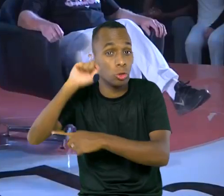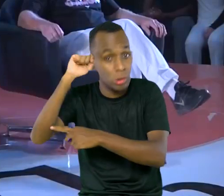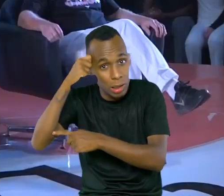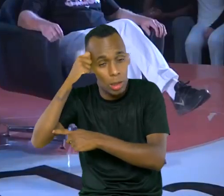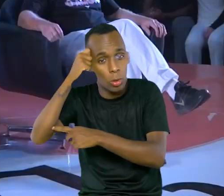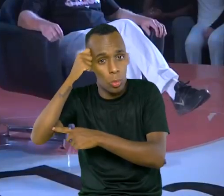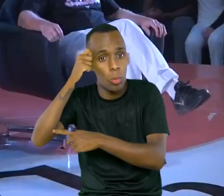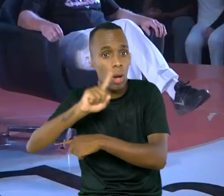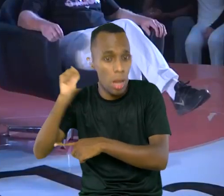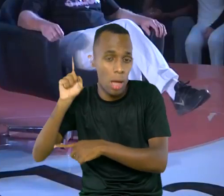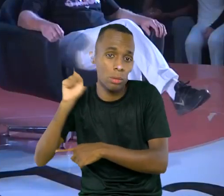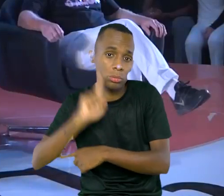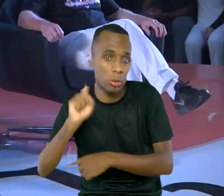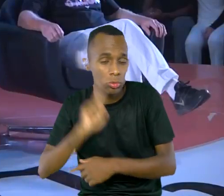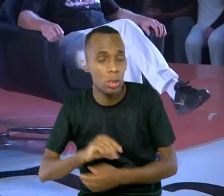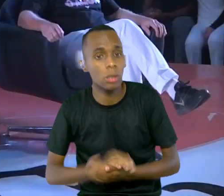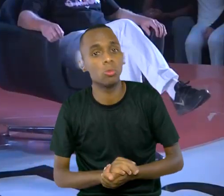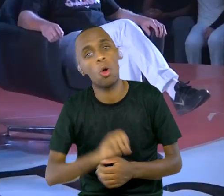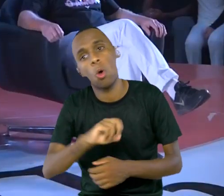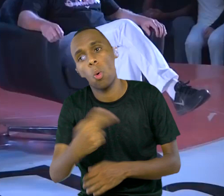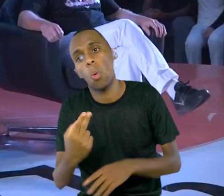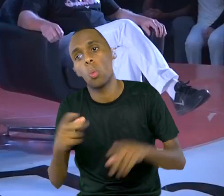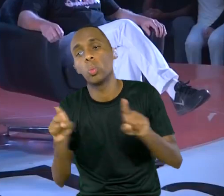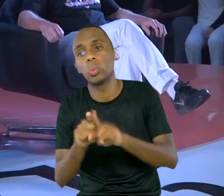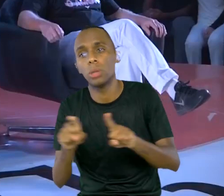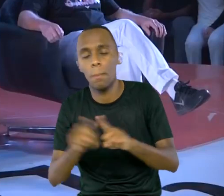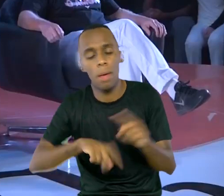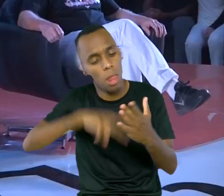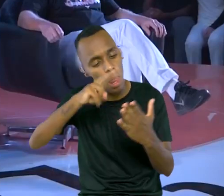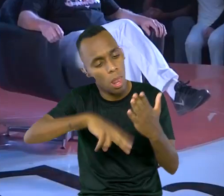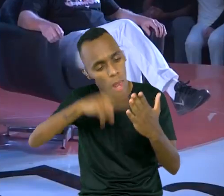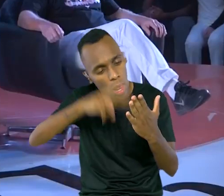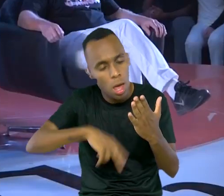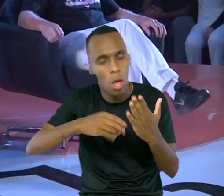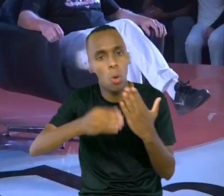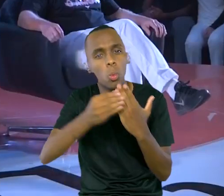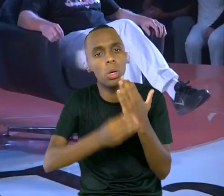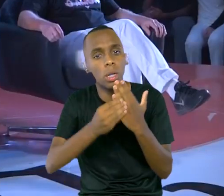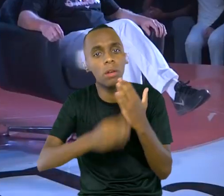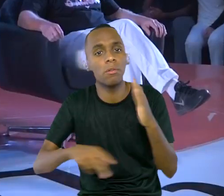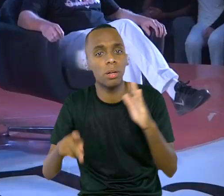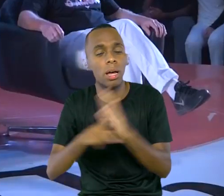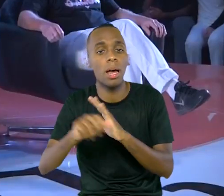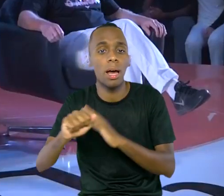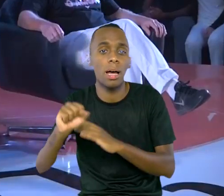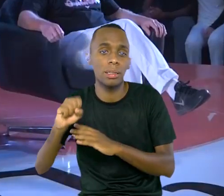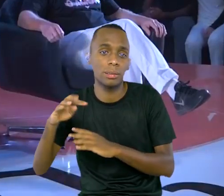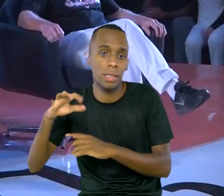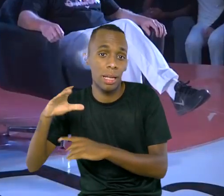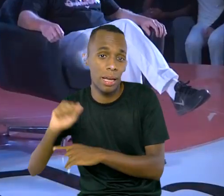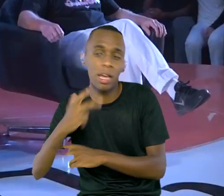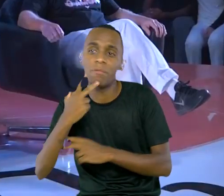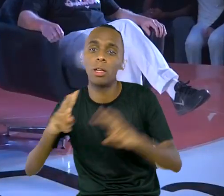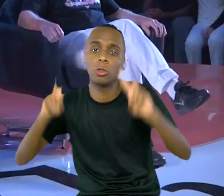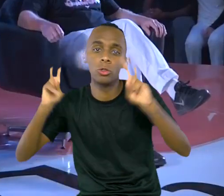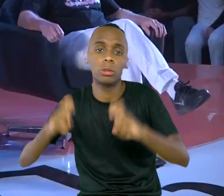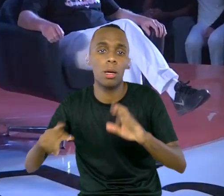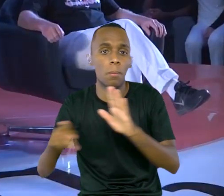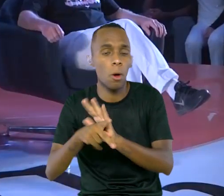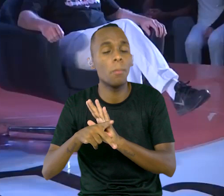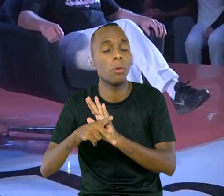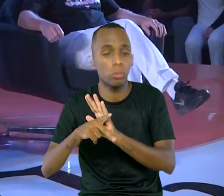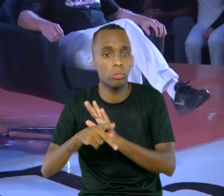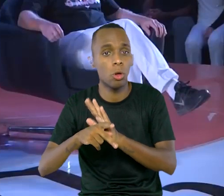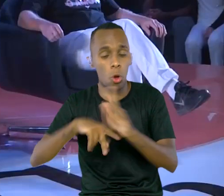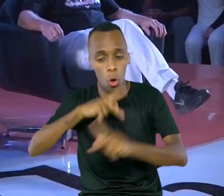do negro no sul dos Estados Unidos. Ou ler um livro chamado O Azteca, em que se